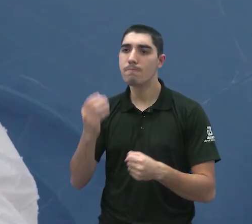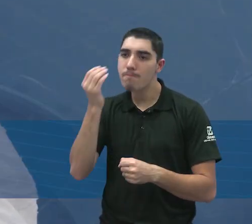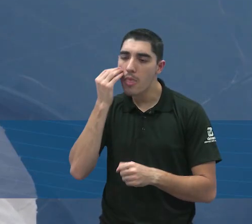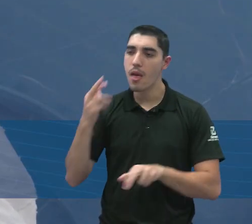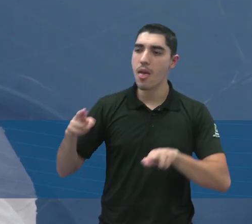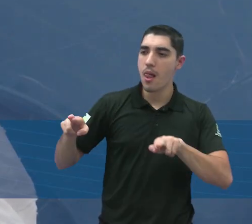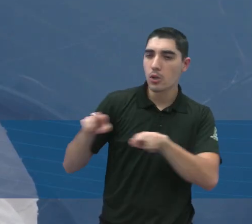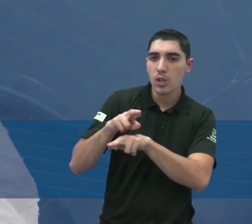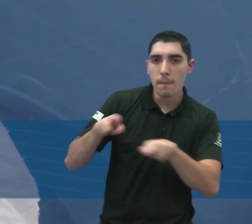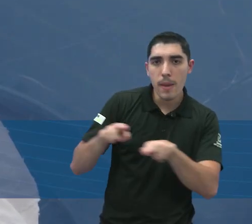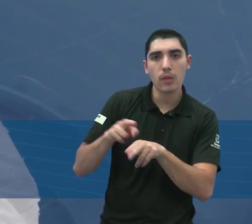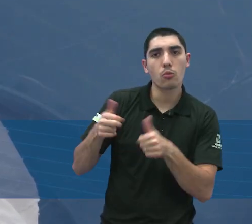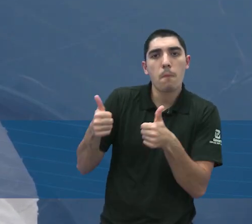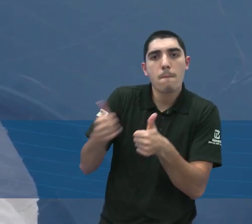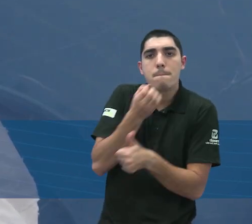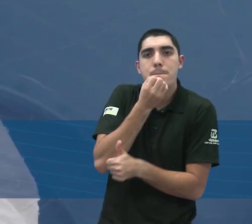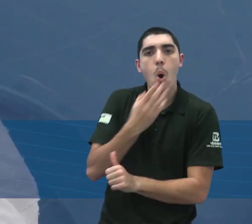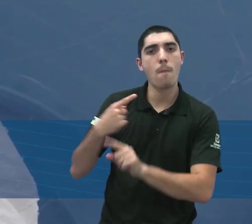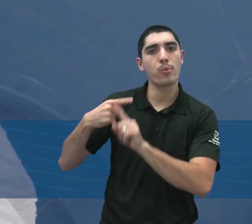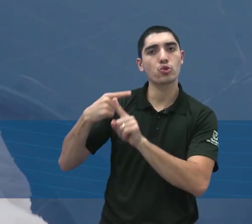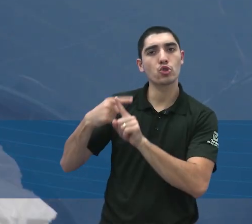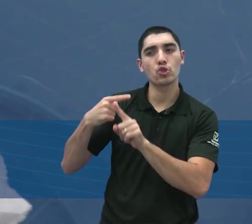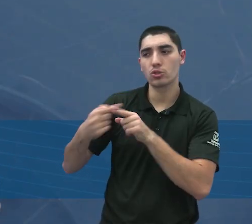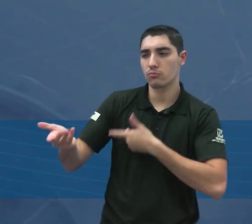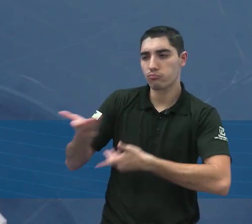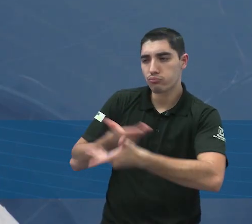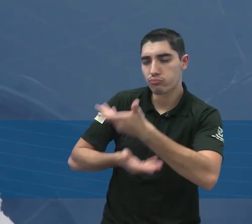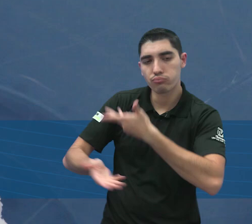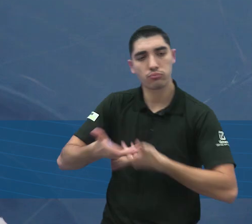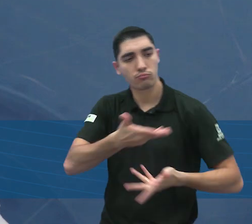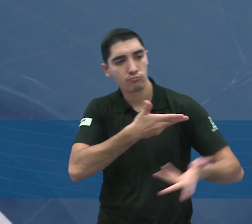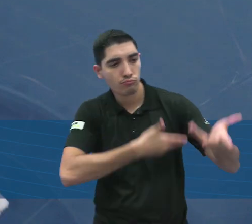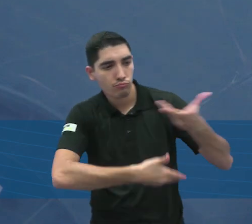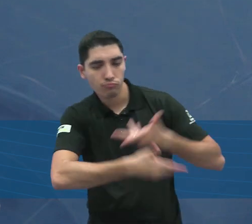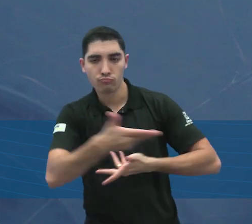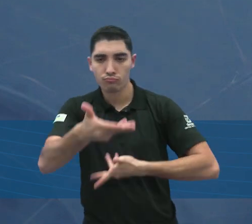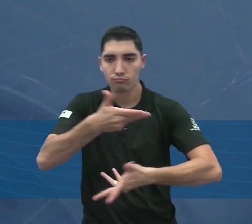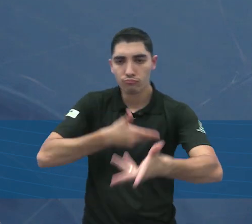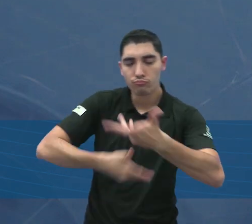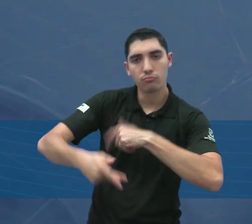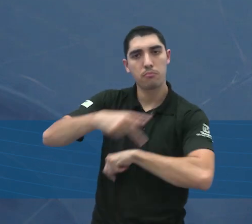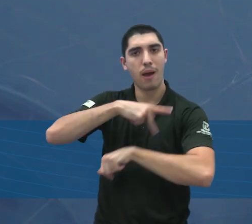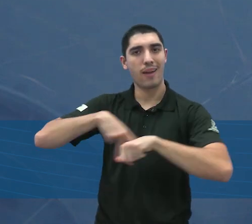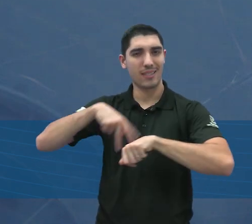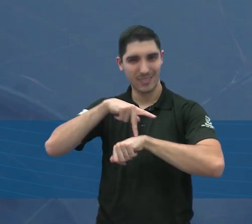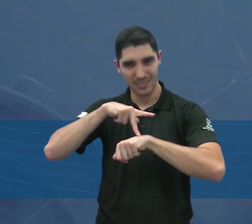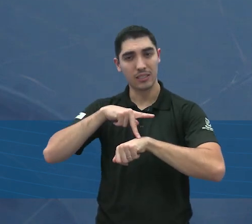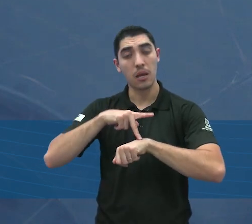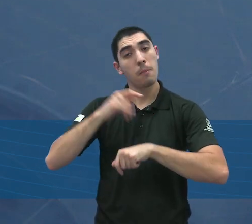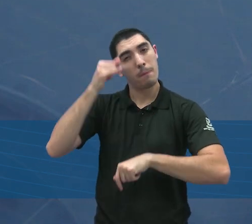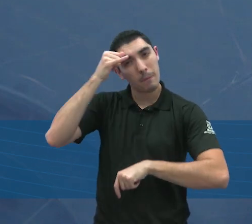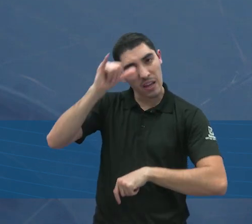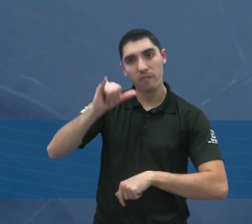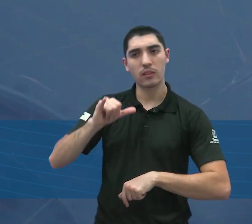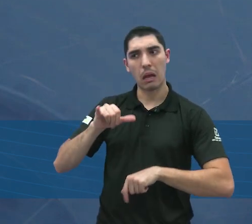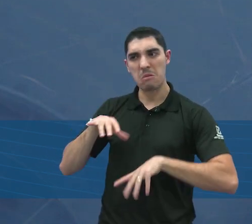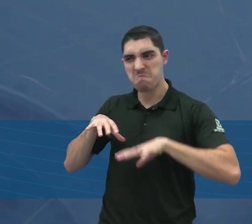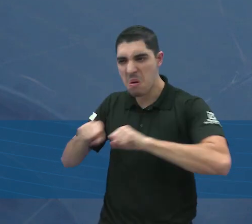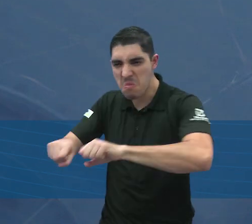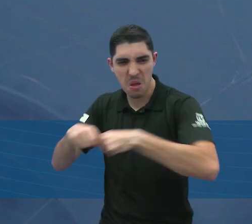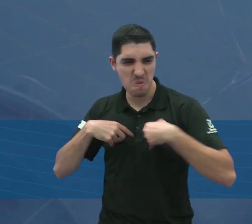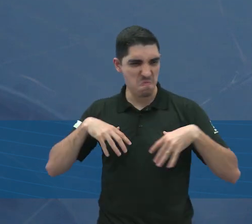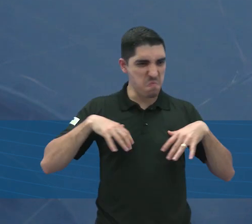uma relação bastante positiva, não é, afastando qualquer forma, né, de situação que se dê nessa conjuntura do